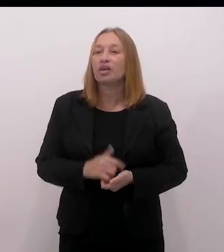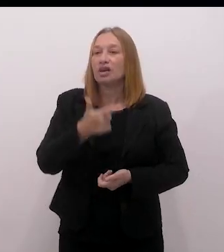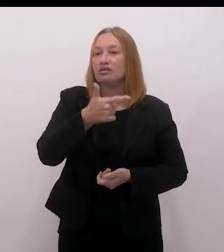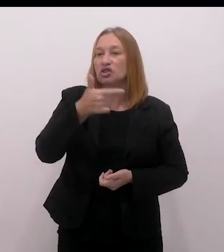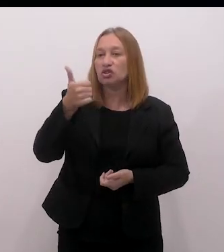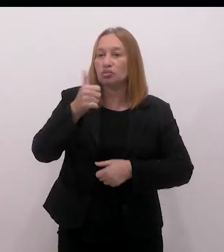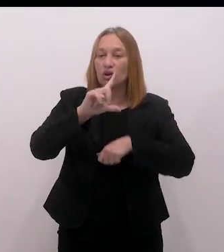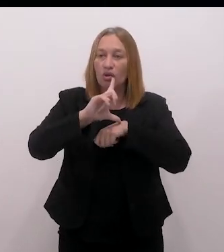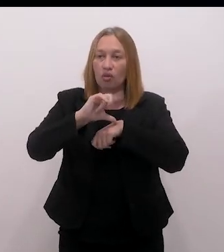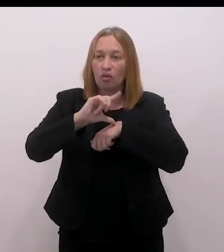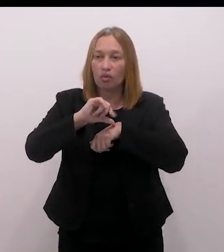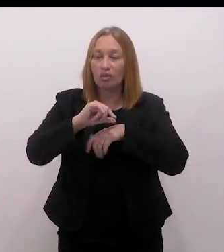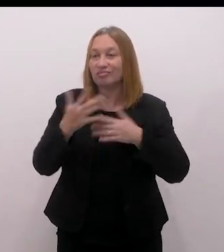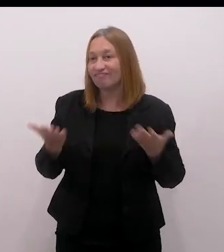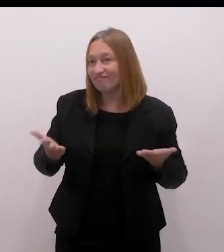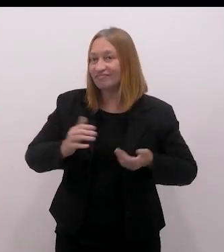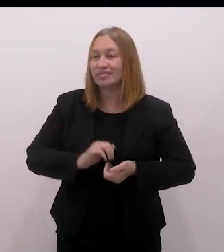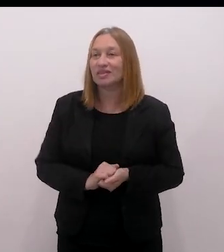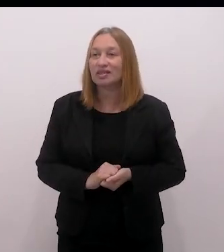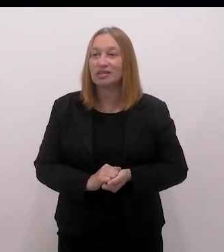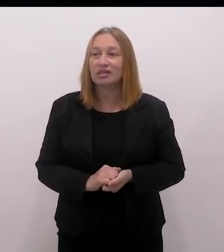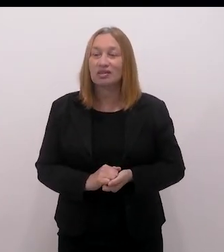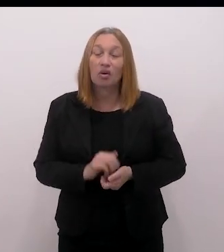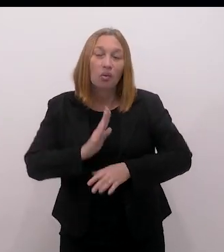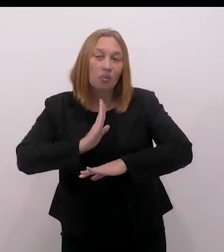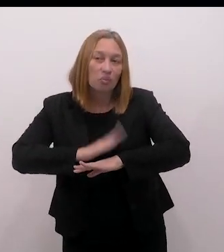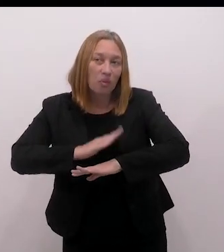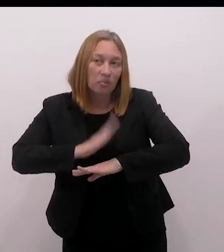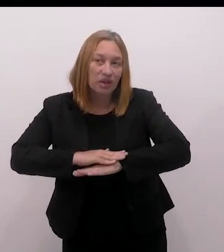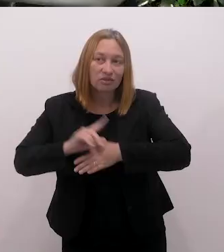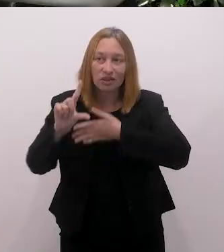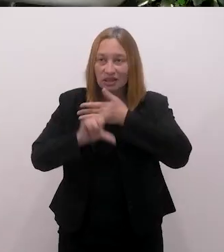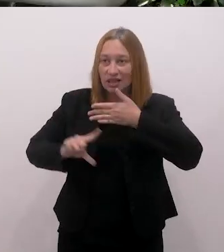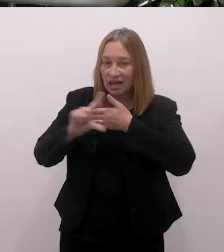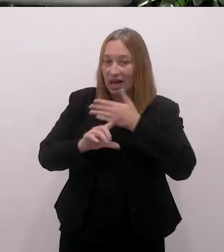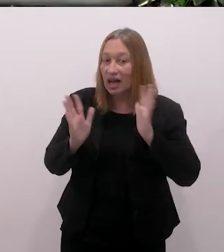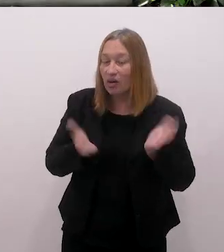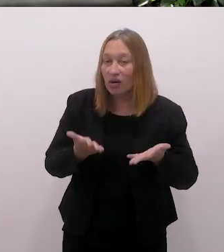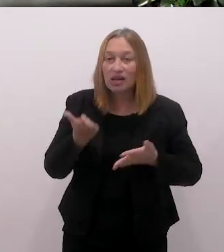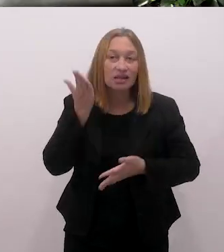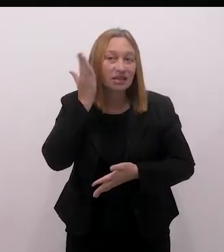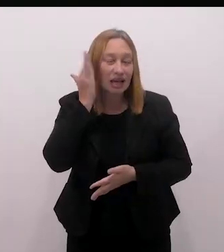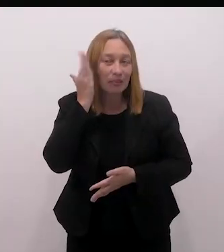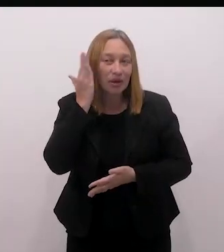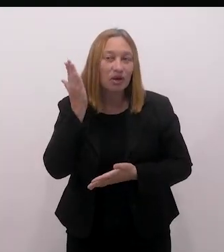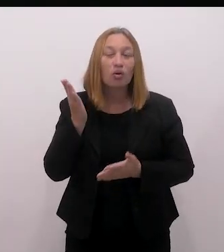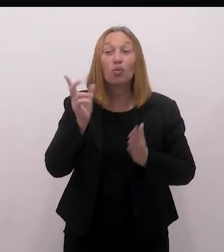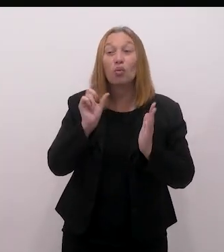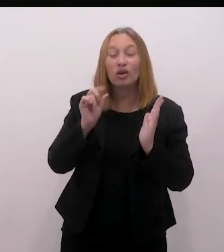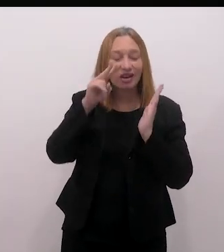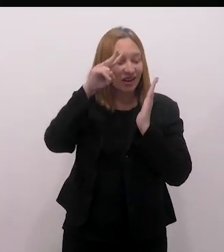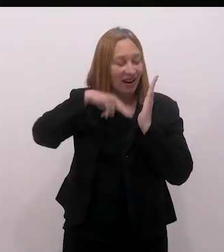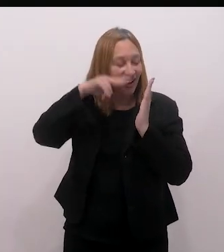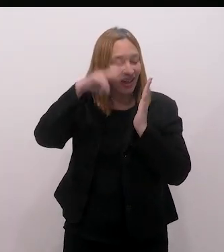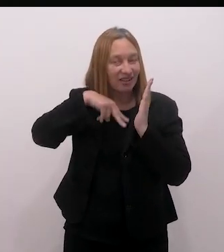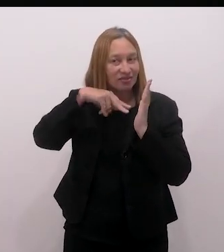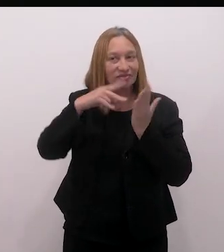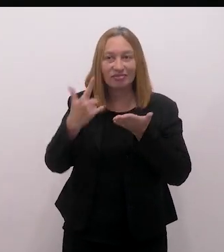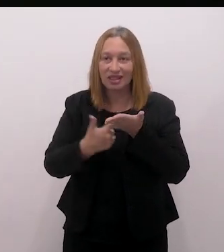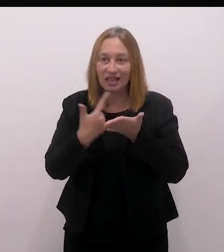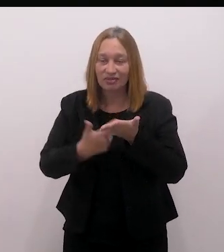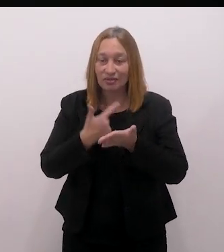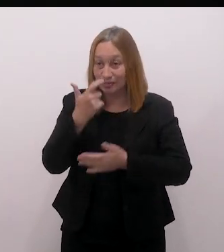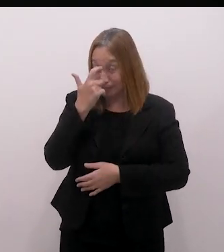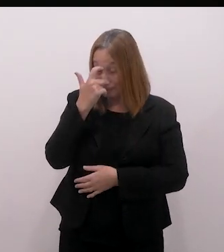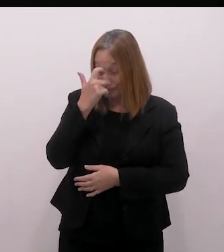Teatro Fashion Mall, às 21 horas. É isso. Vamos lá para o nosso momento literário. Agora a gente vai saber o que os